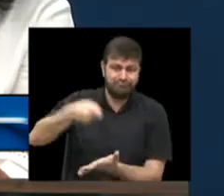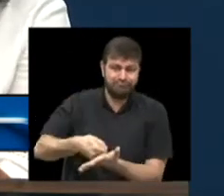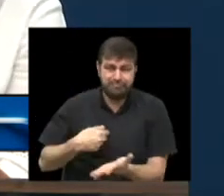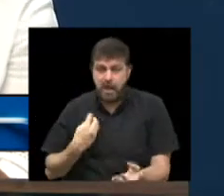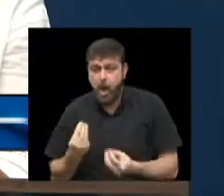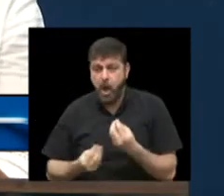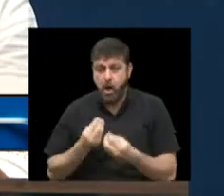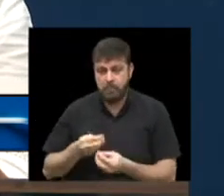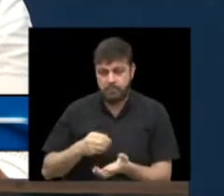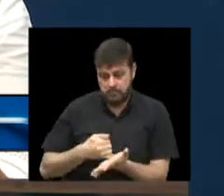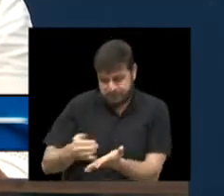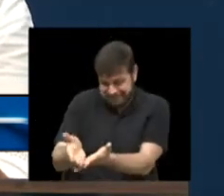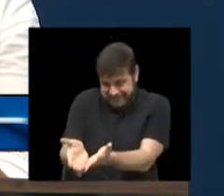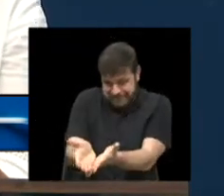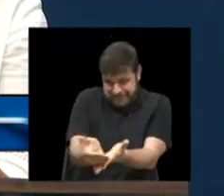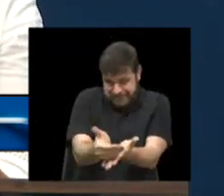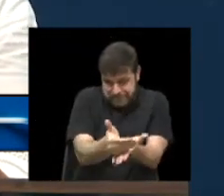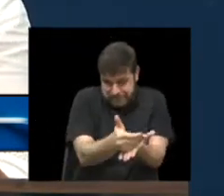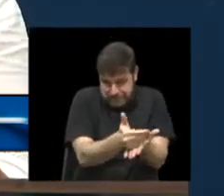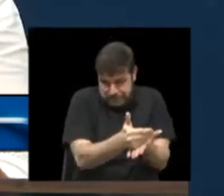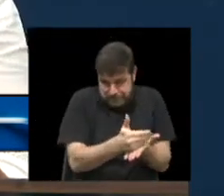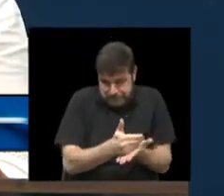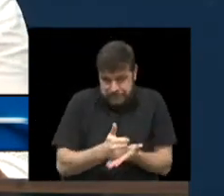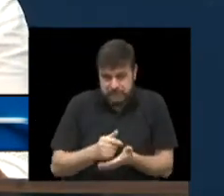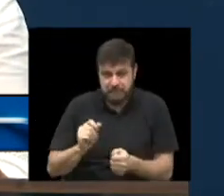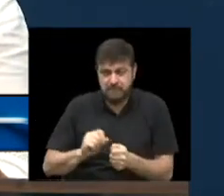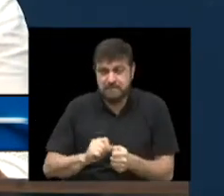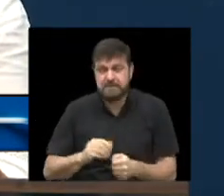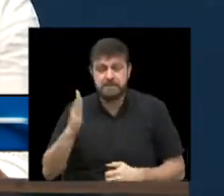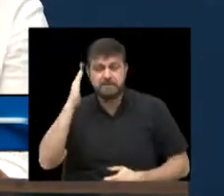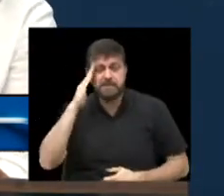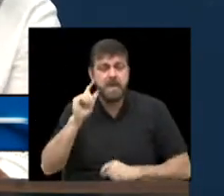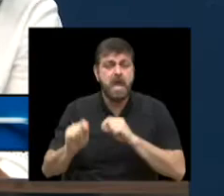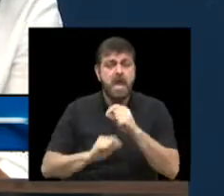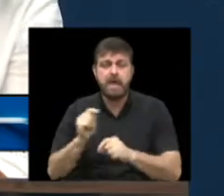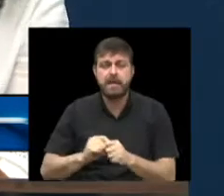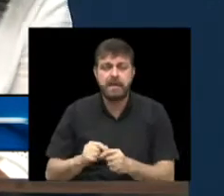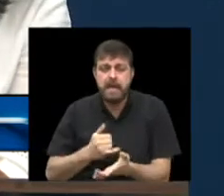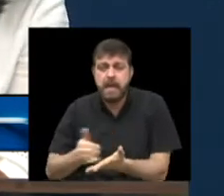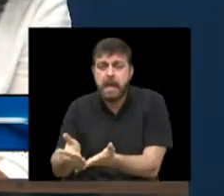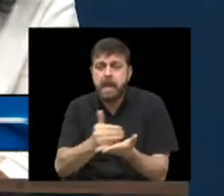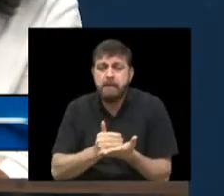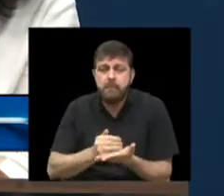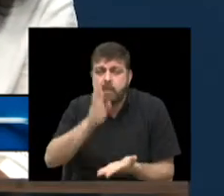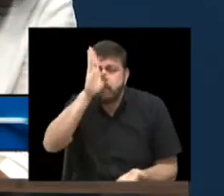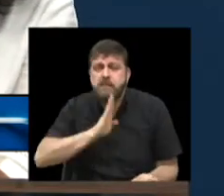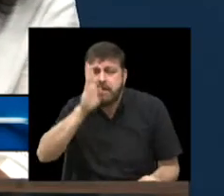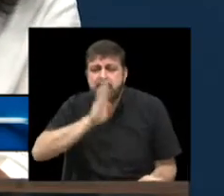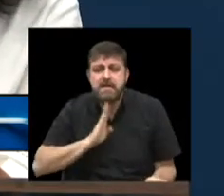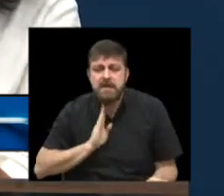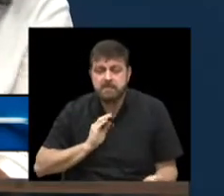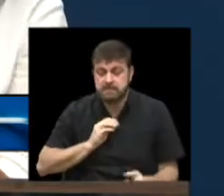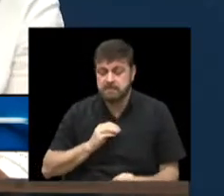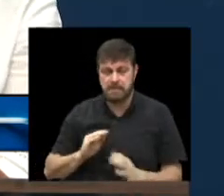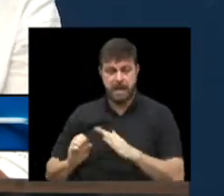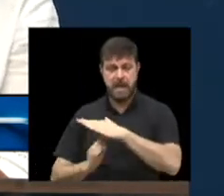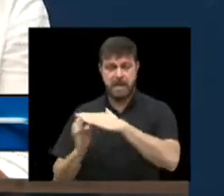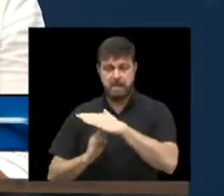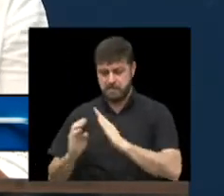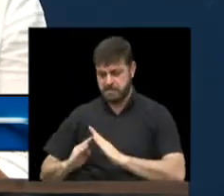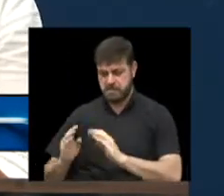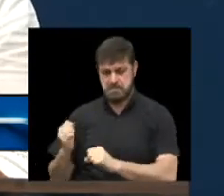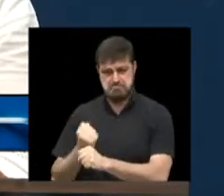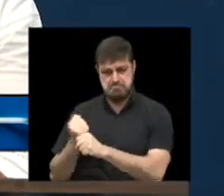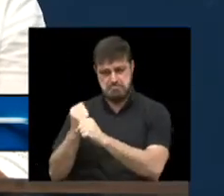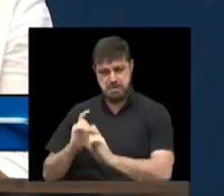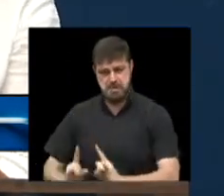para aumentar a arrecadação do município. Por exemplo, a revisão das isenções. Isenções, por exemplo, dos empreendimentos imobiliários. Por que pode dar isenção